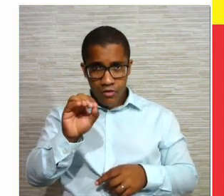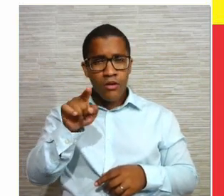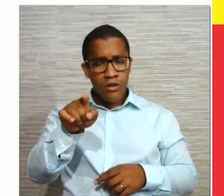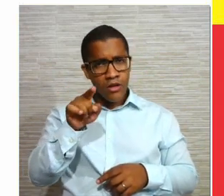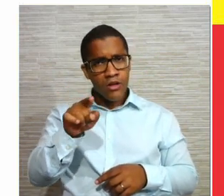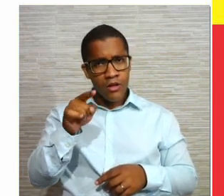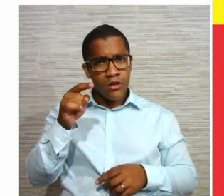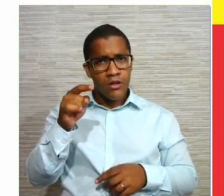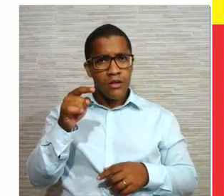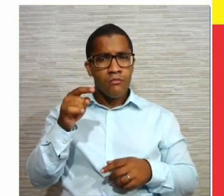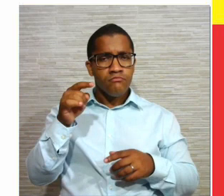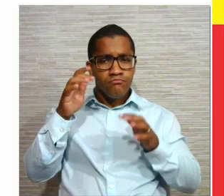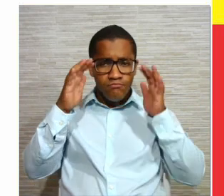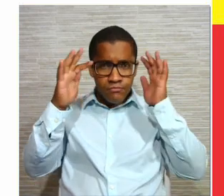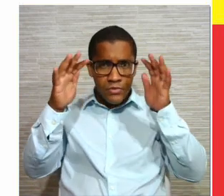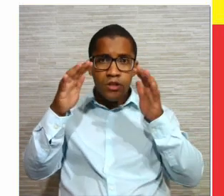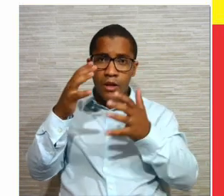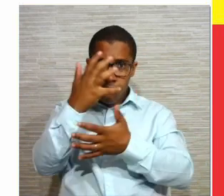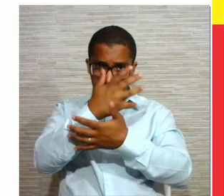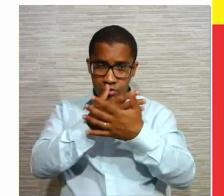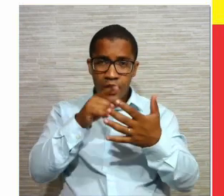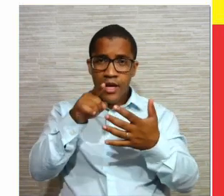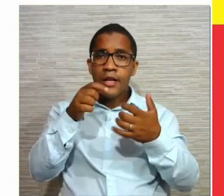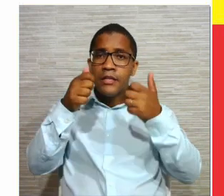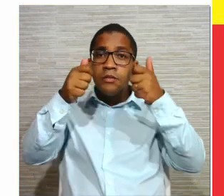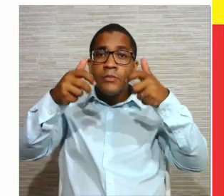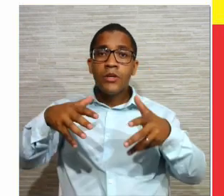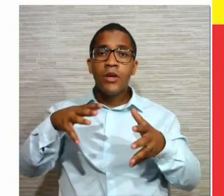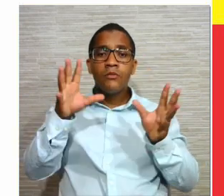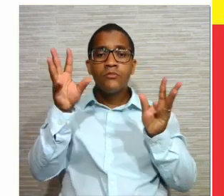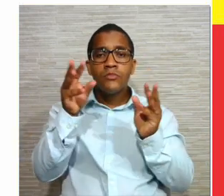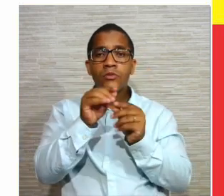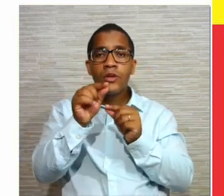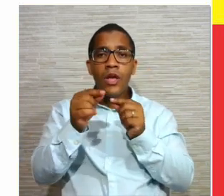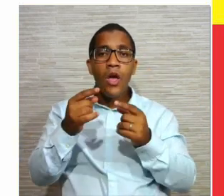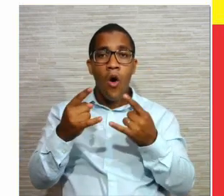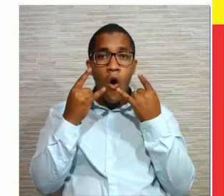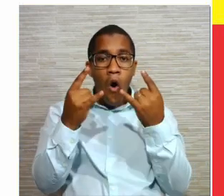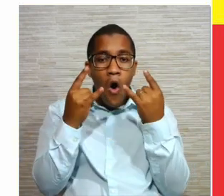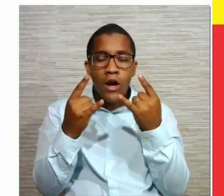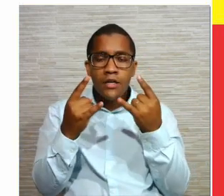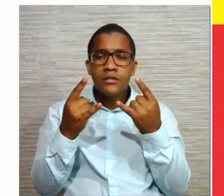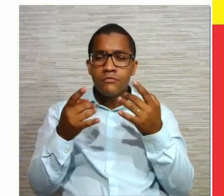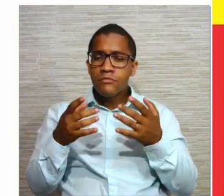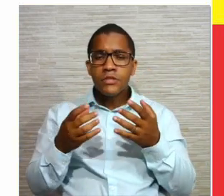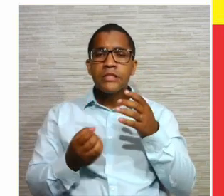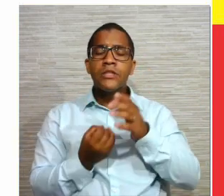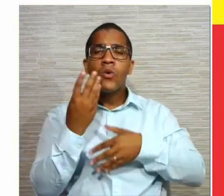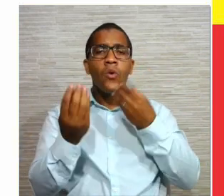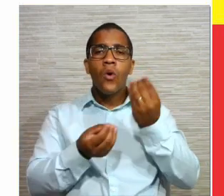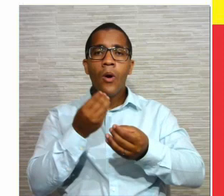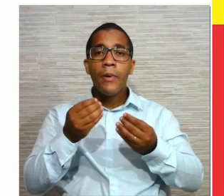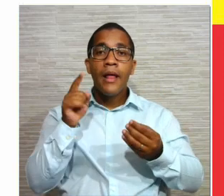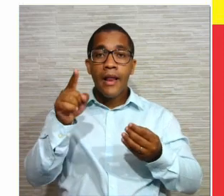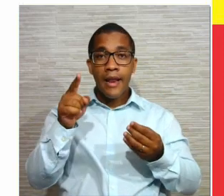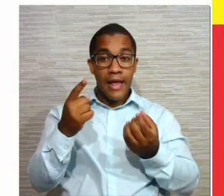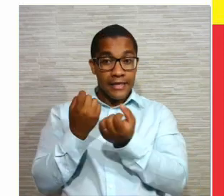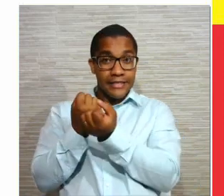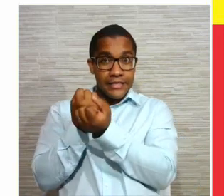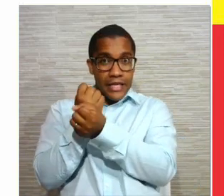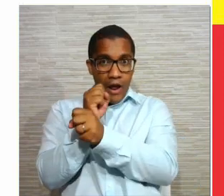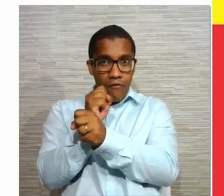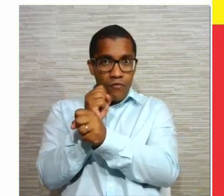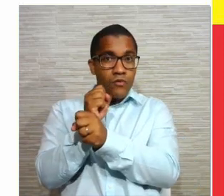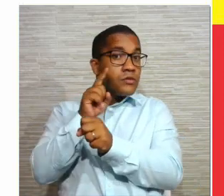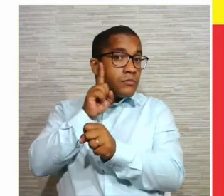da música, ele diz que o rock ele nasceu com o grito do primeiro escravo americano a pisar nos solos dos Estados